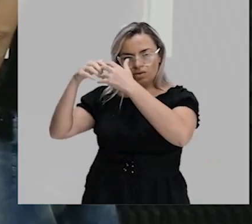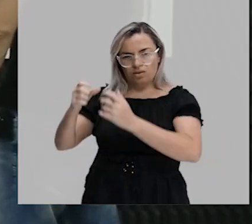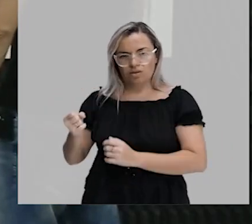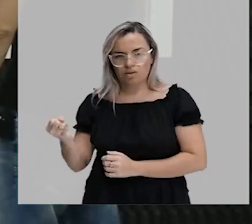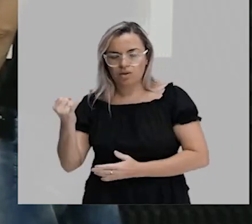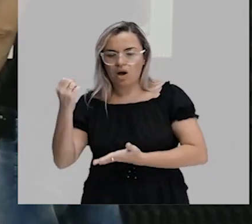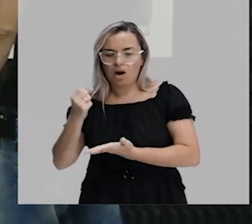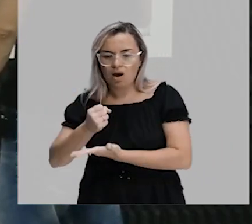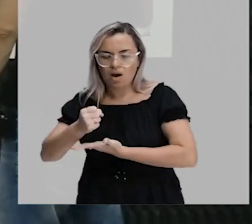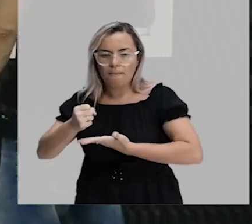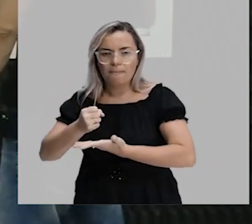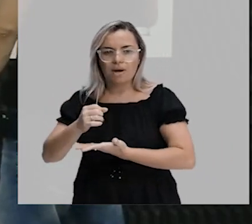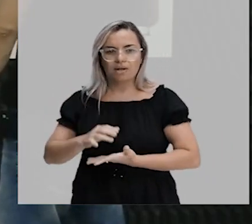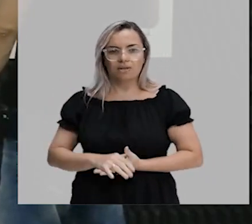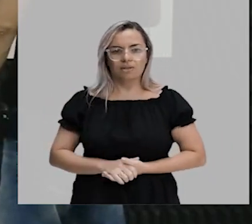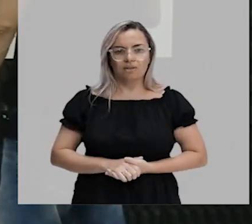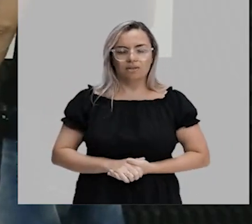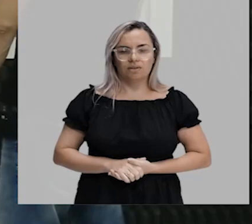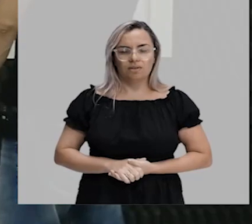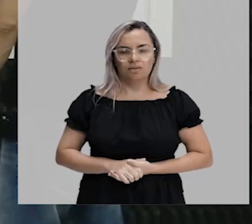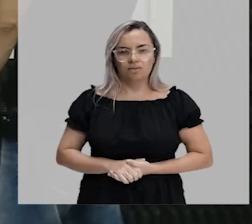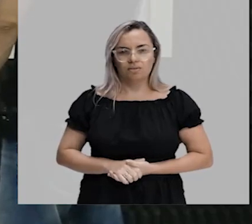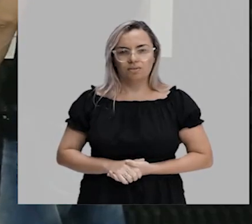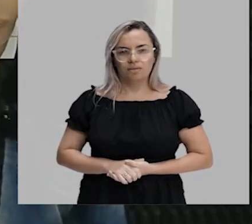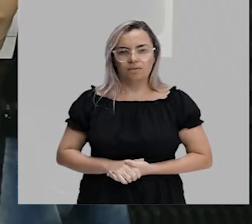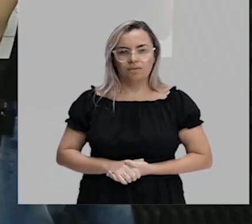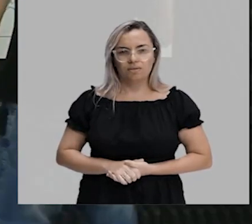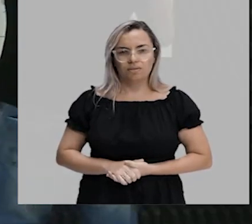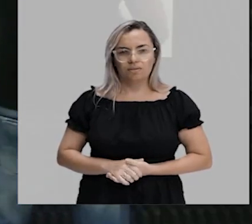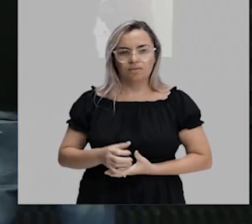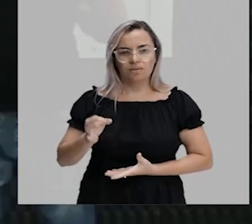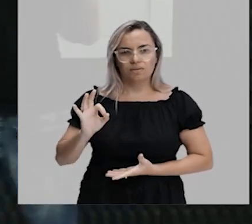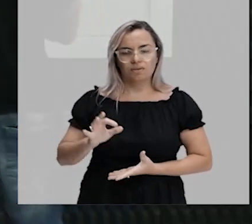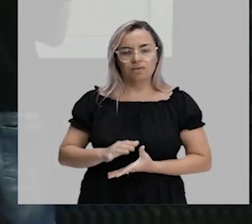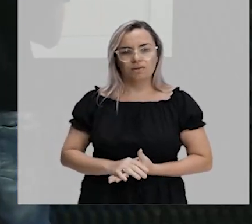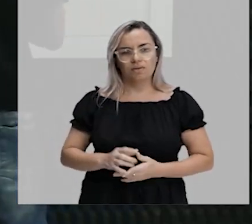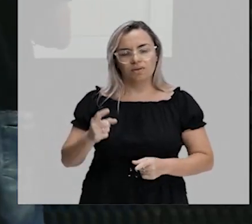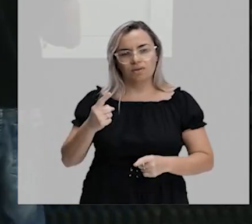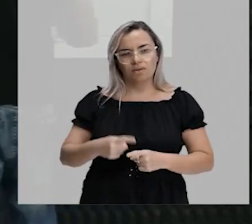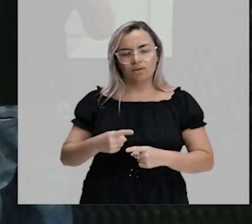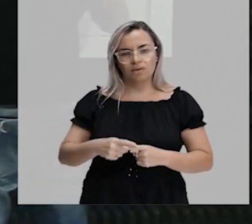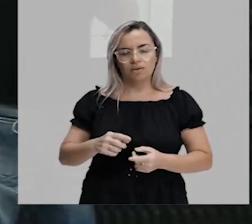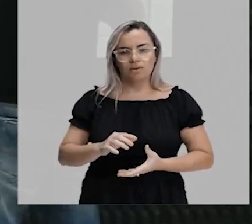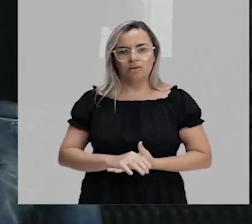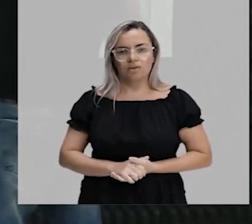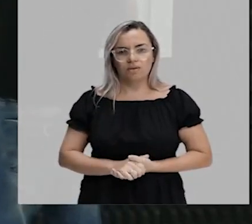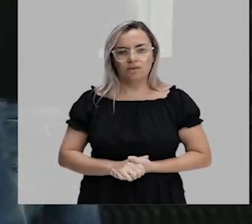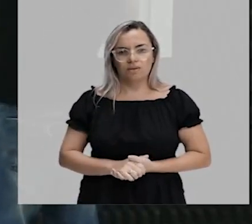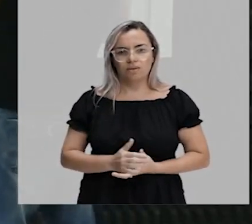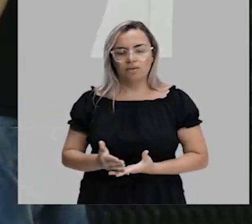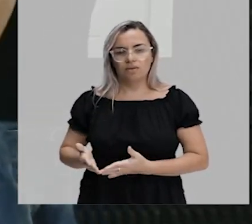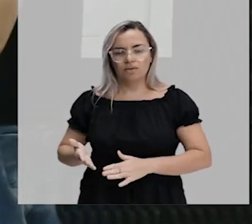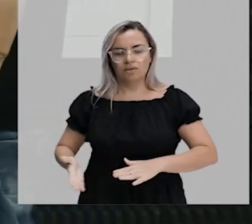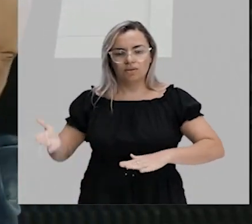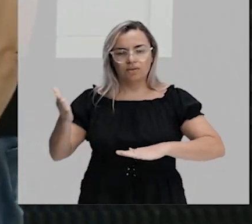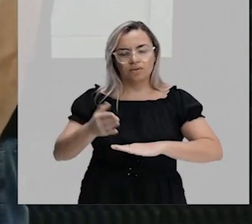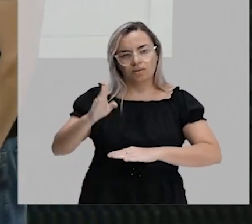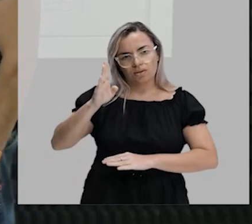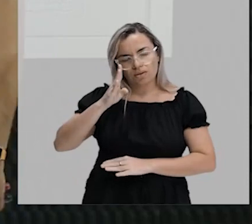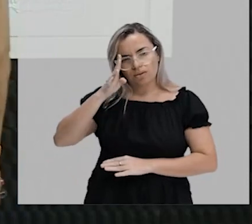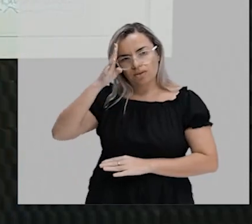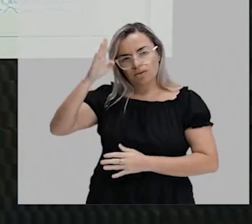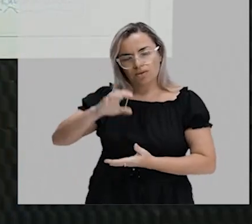elemento fundamental, certo? Porque é uma marca da modernidade, principalmente de